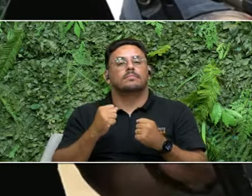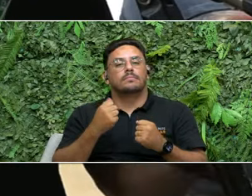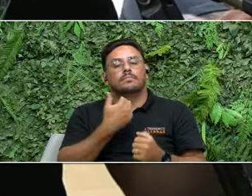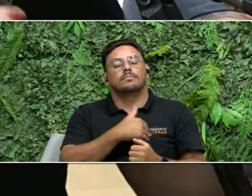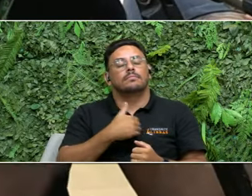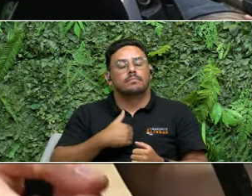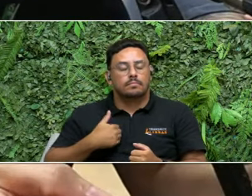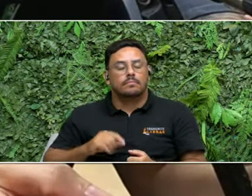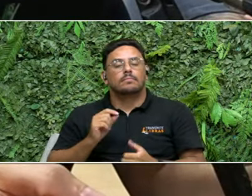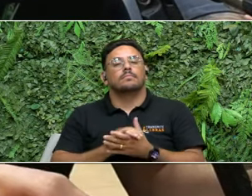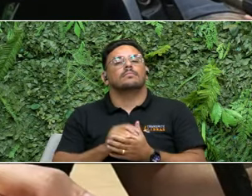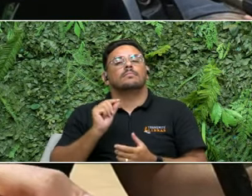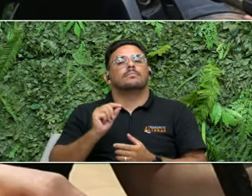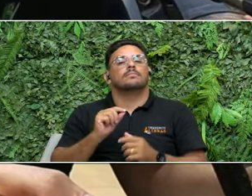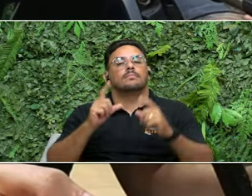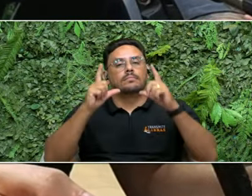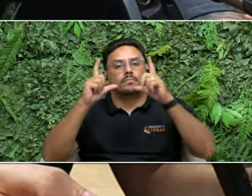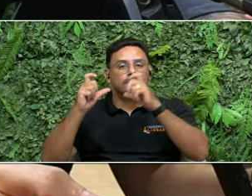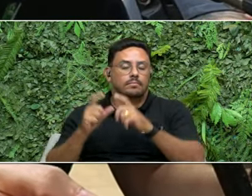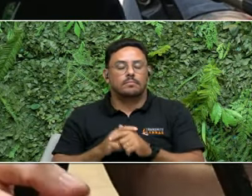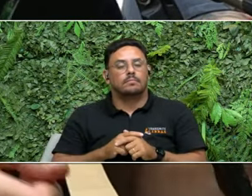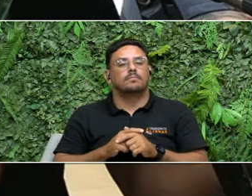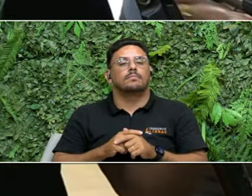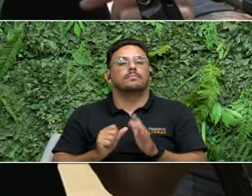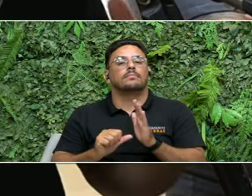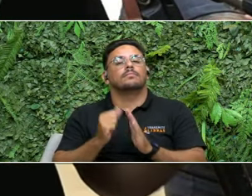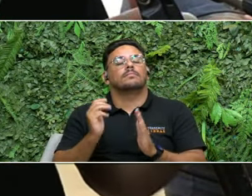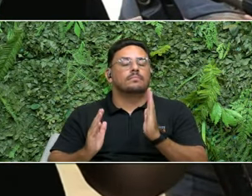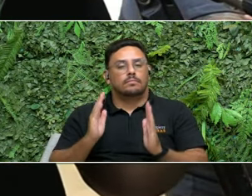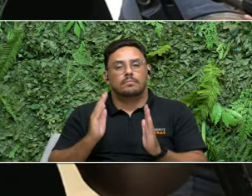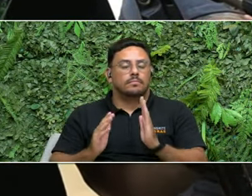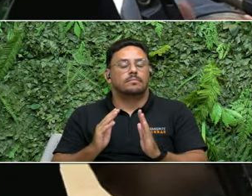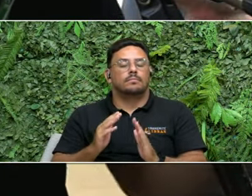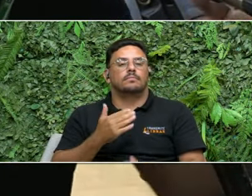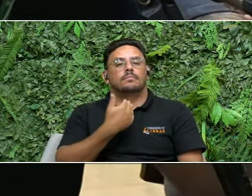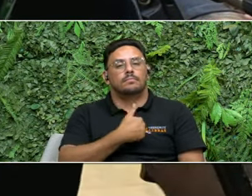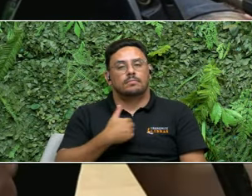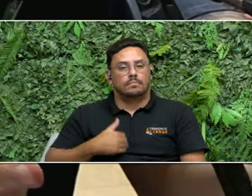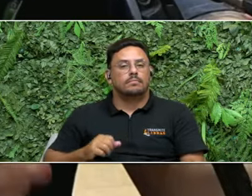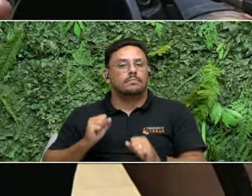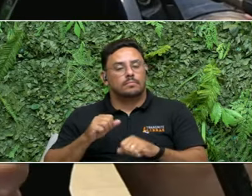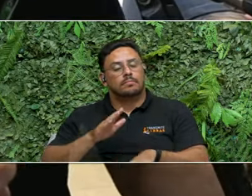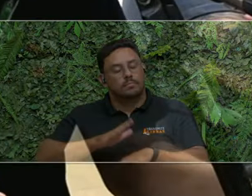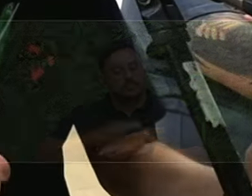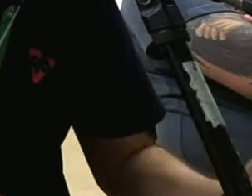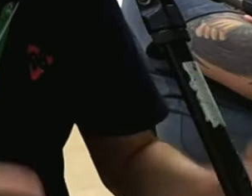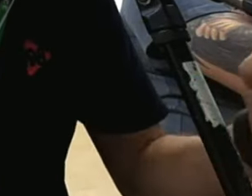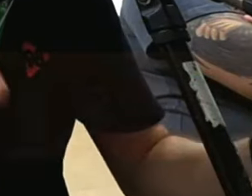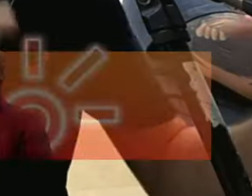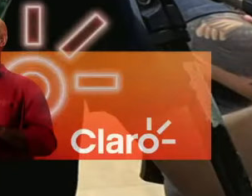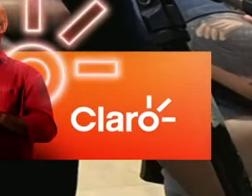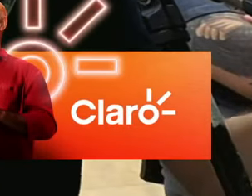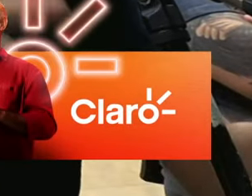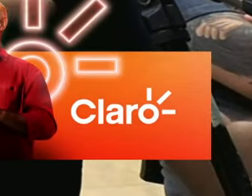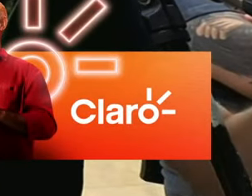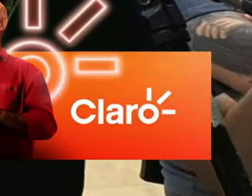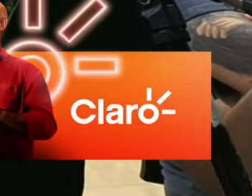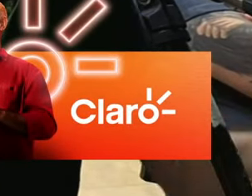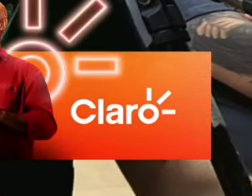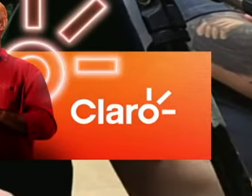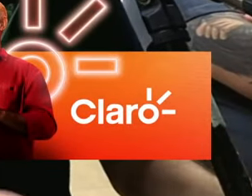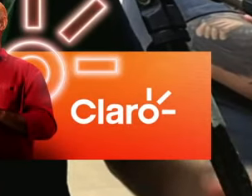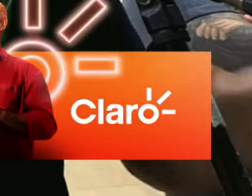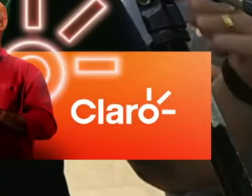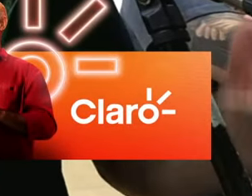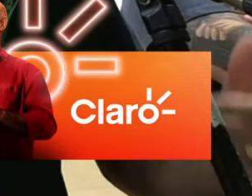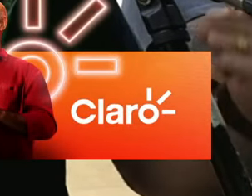também aquela fotografia do primeiro tempo quer dizer o Atlético pode mais do que vinha fazendo tanto é que fez hoje na primeira